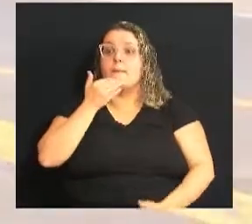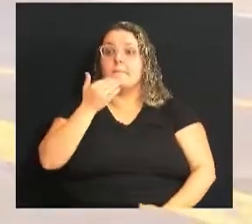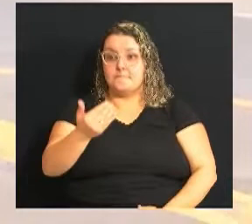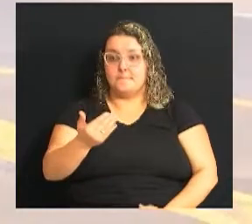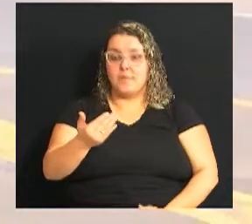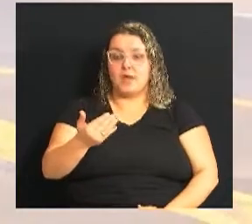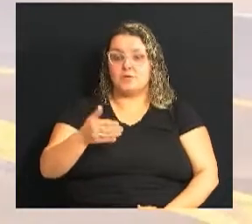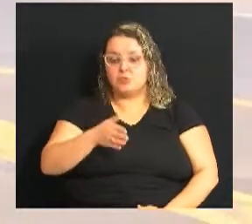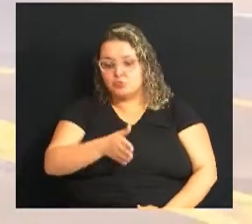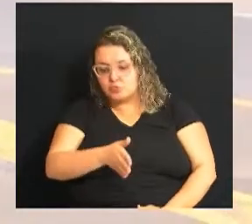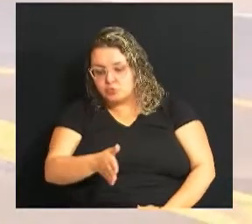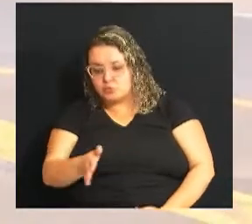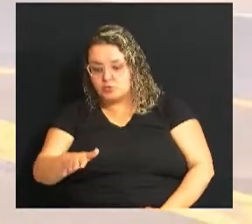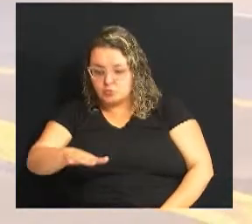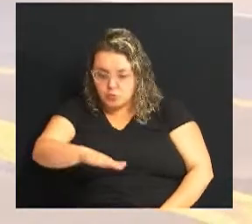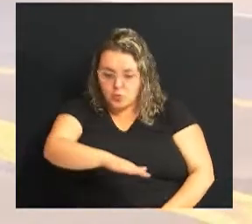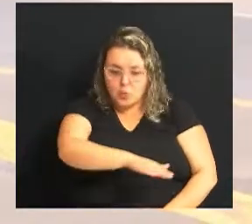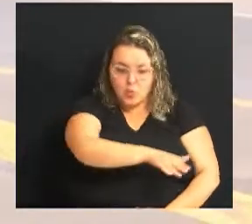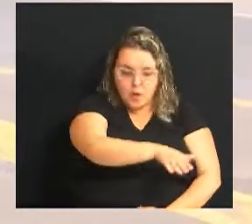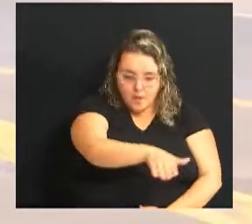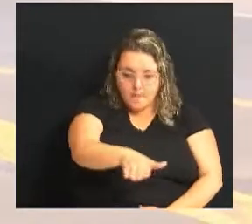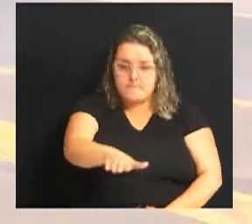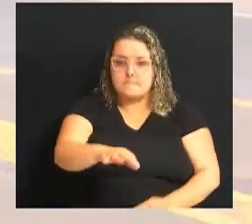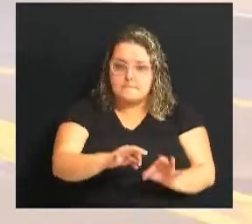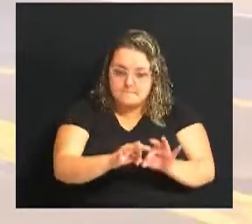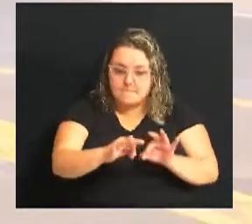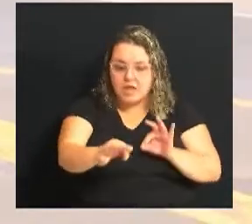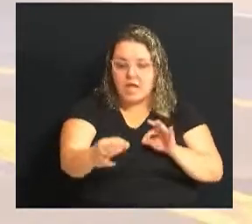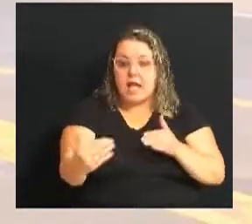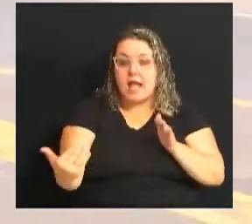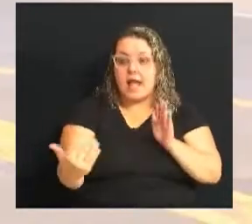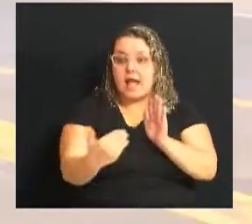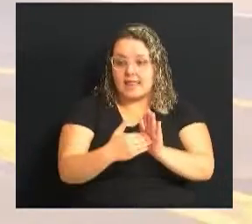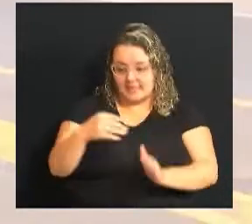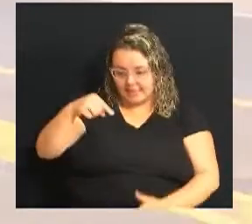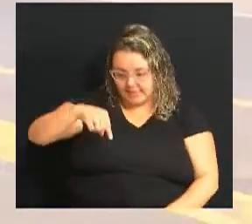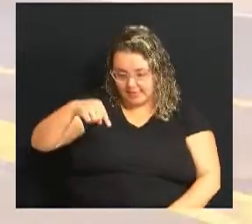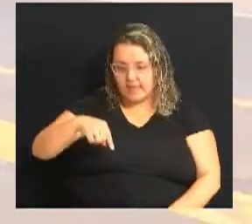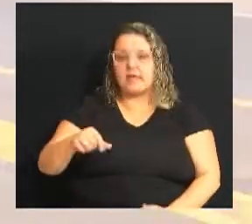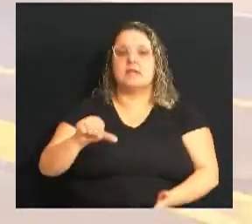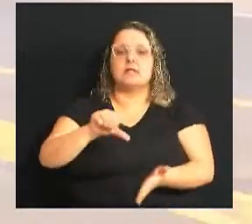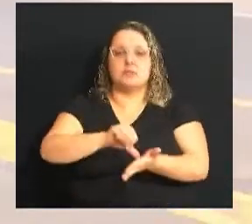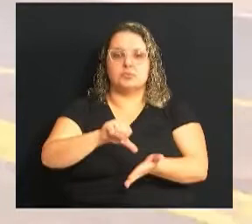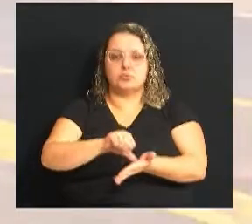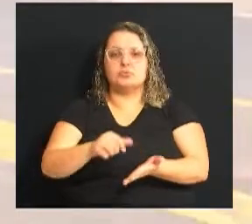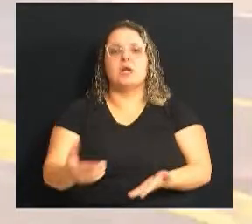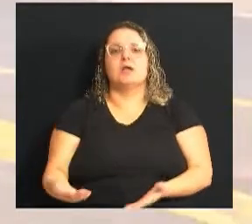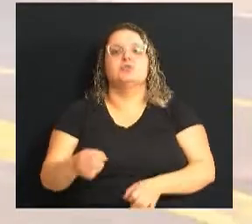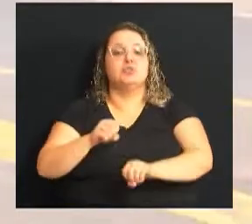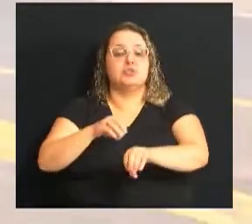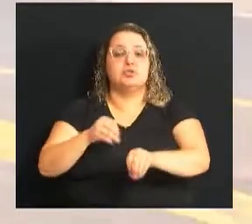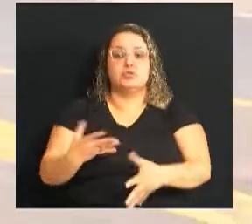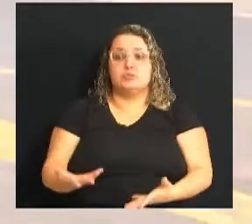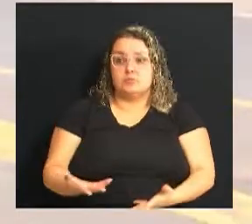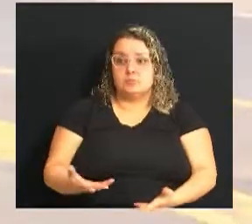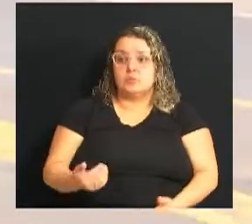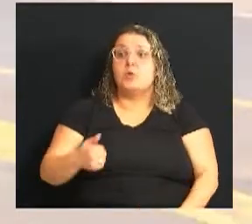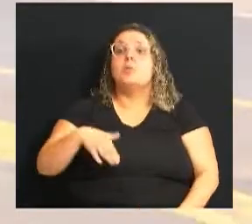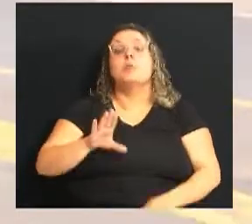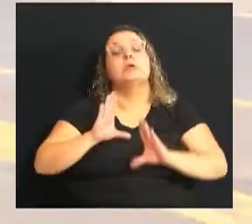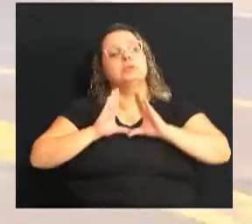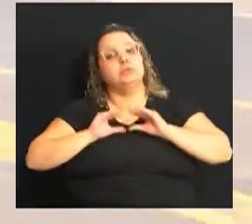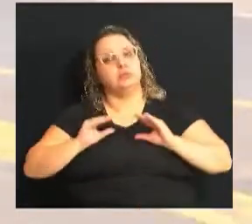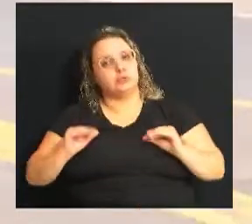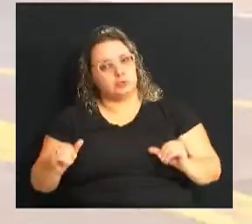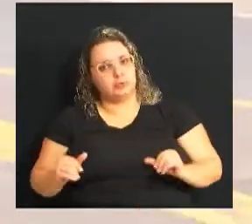itinerário dessas linhas de ônibus seja estendido até aqui a unidade de ensino, alegando que isso traria mais conforto e